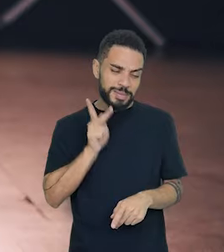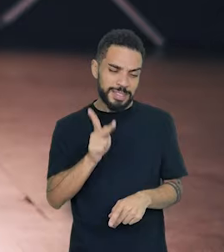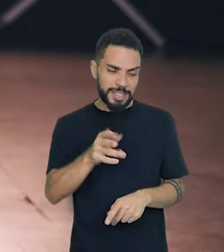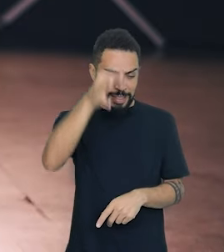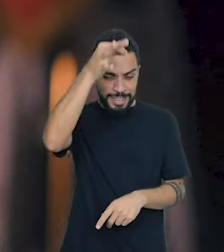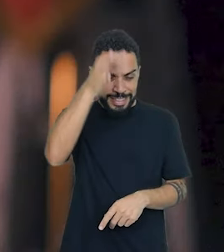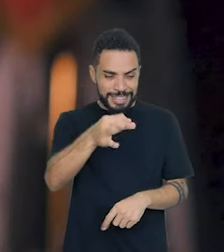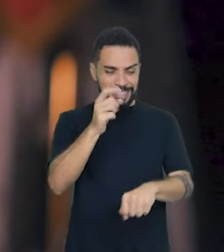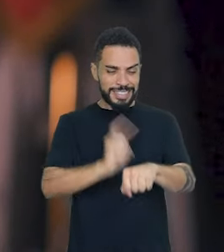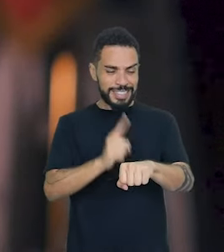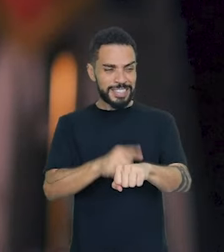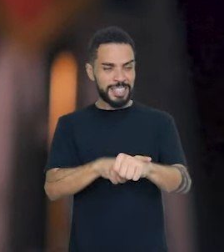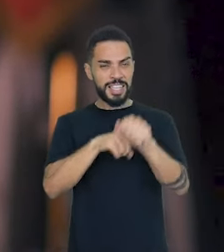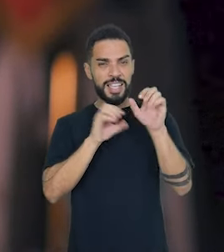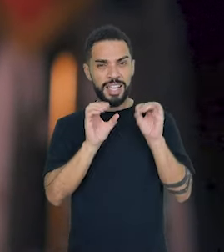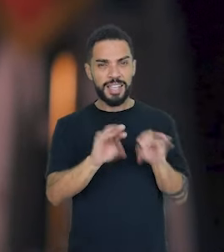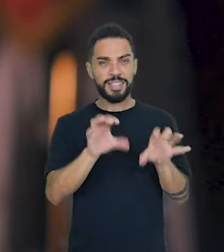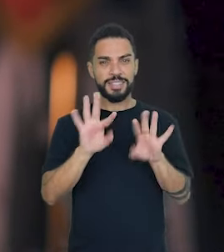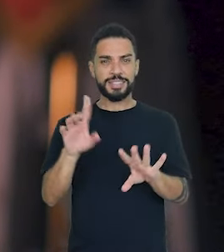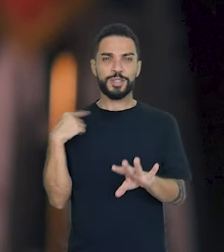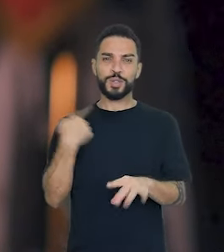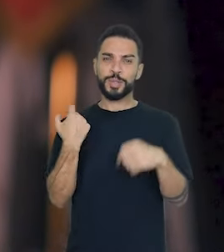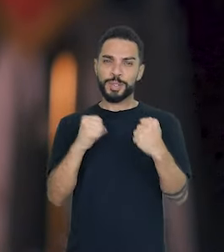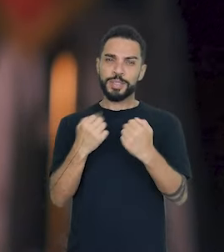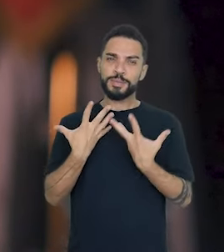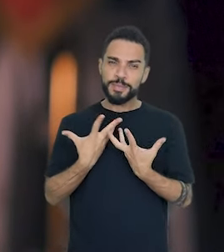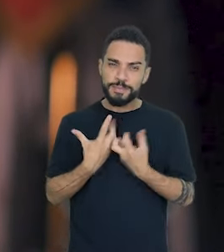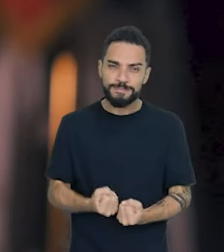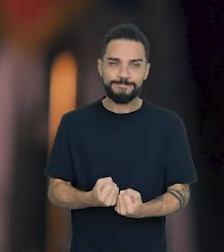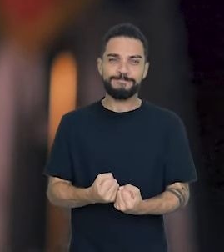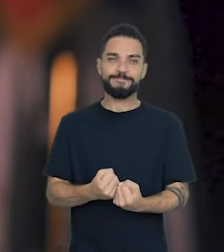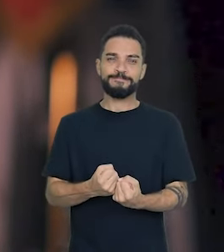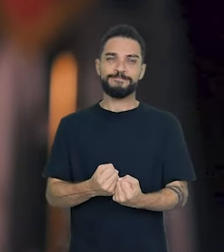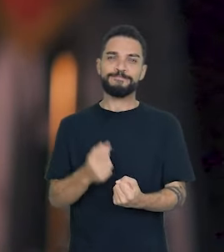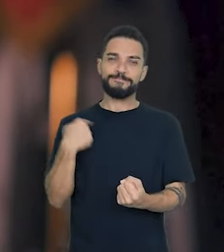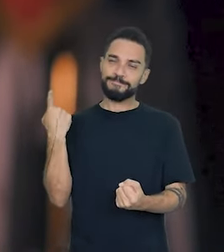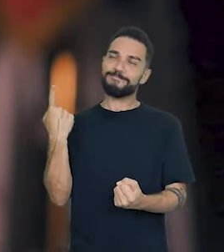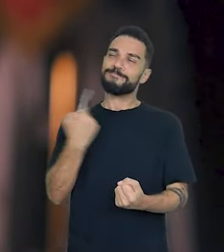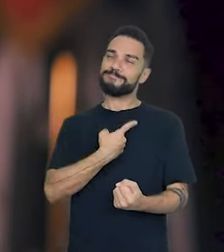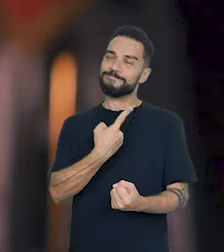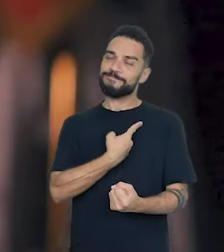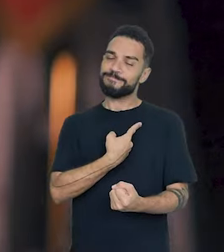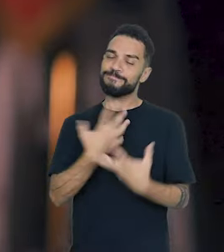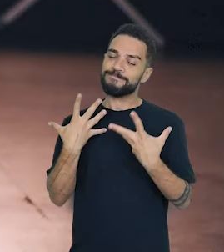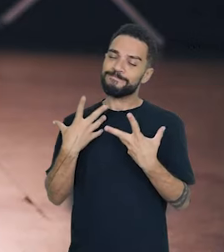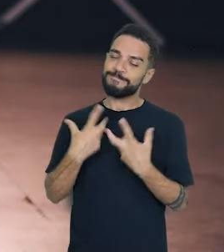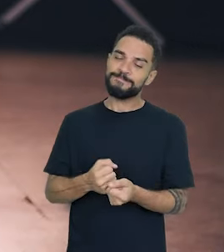na hora certa o que a gente precisa ouvir, o que a gente precisa sentir. O Irineu